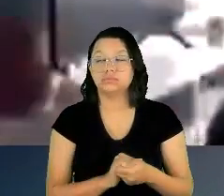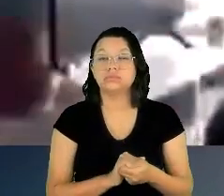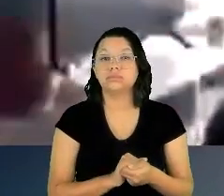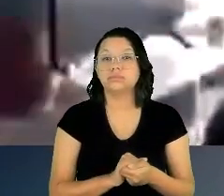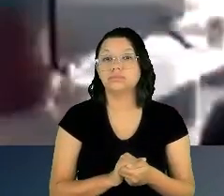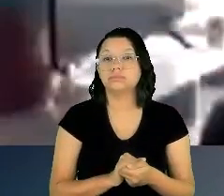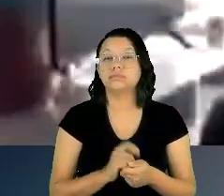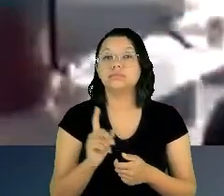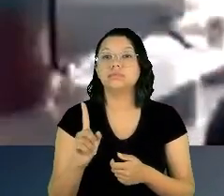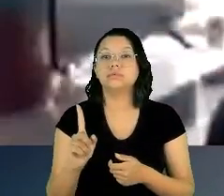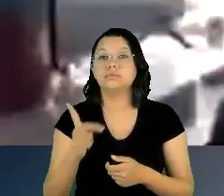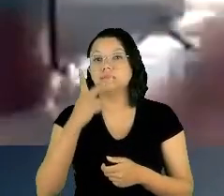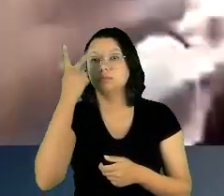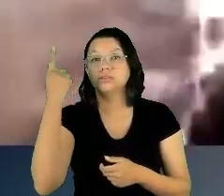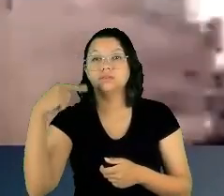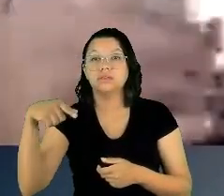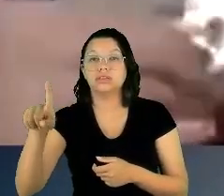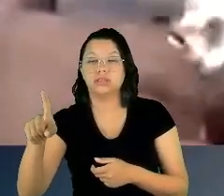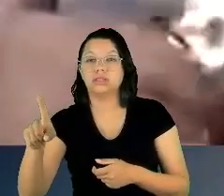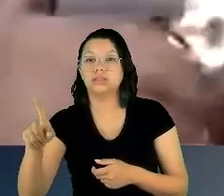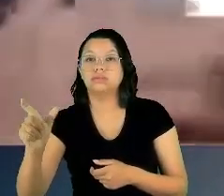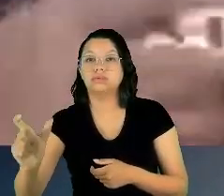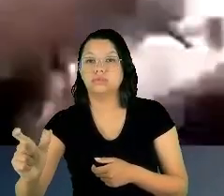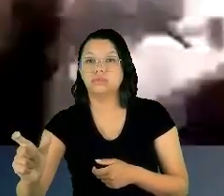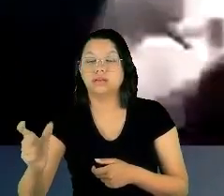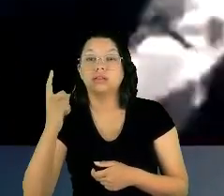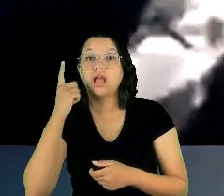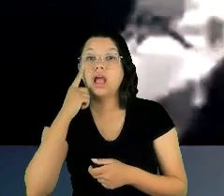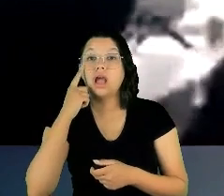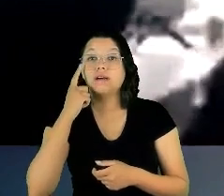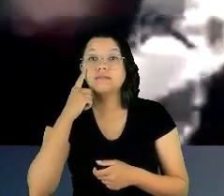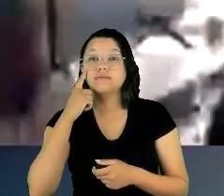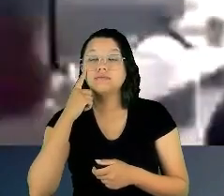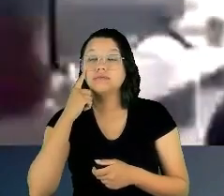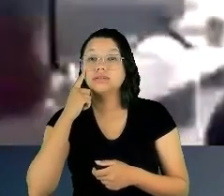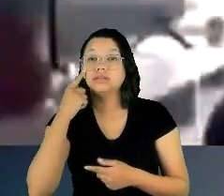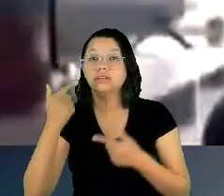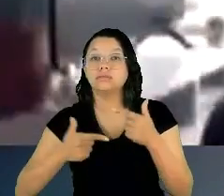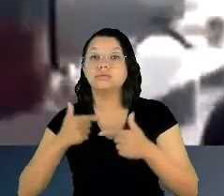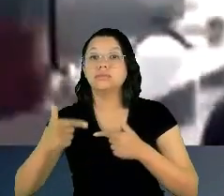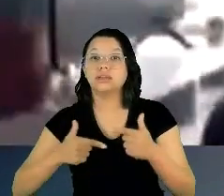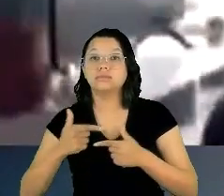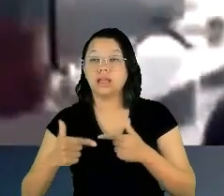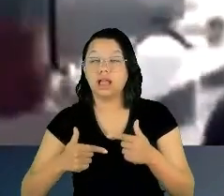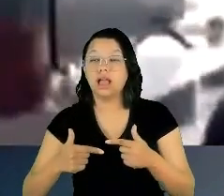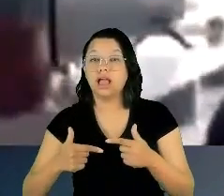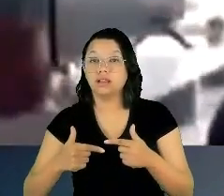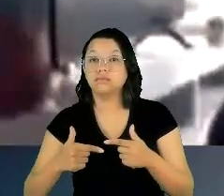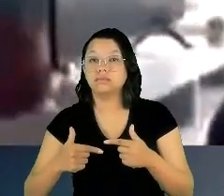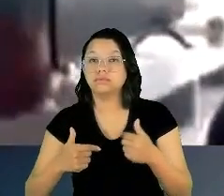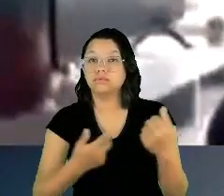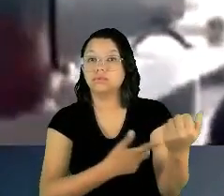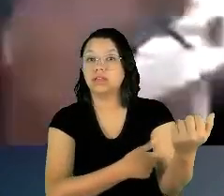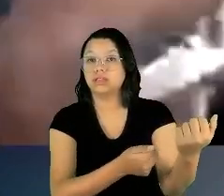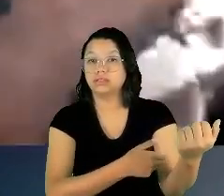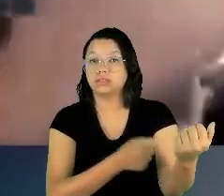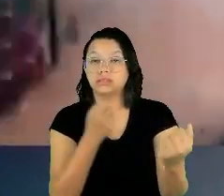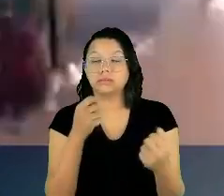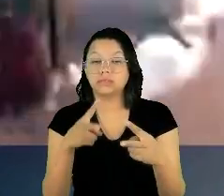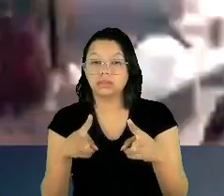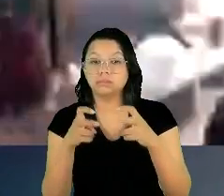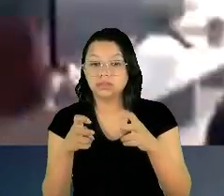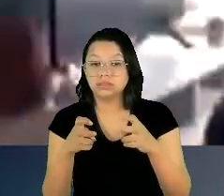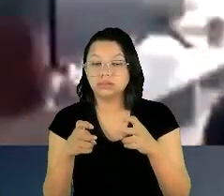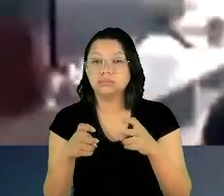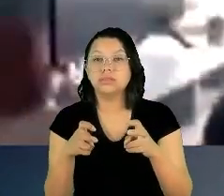na sala, e uma pessoa ia para o EG, então eu via a atividade eletrofisiológica dessas pessoas, para ver um